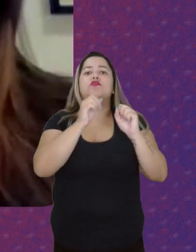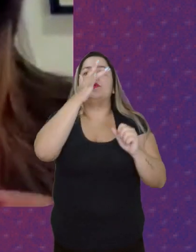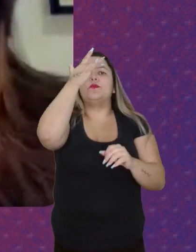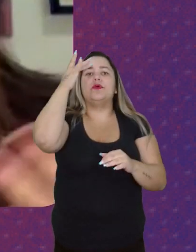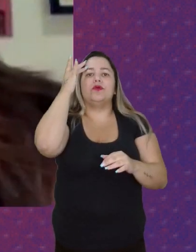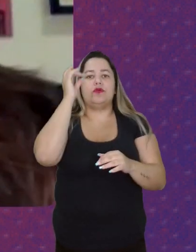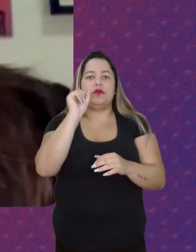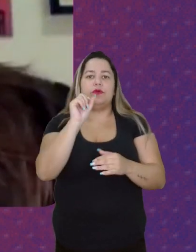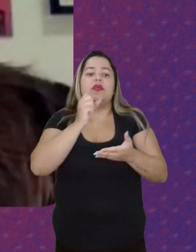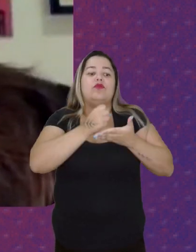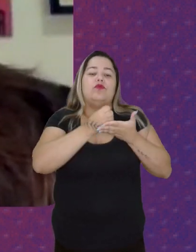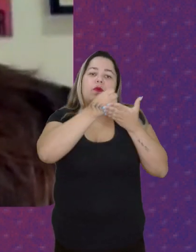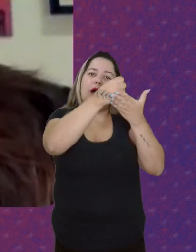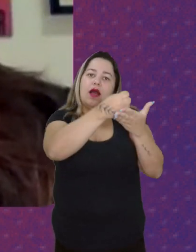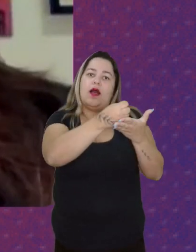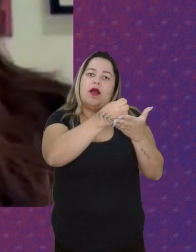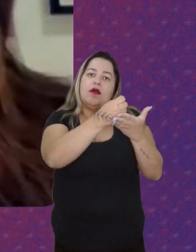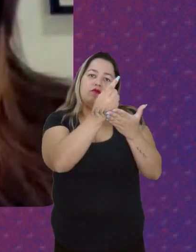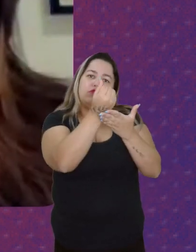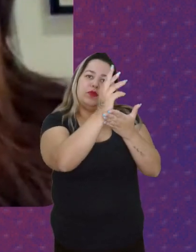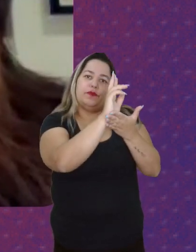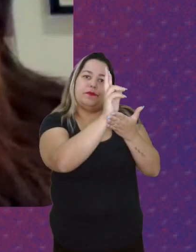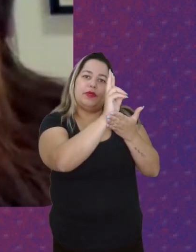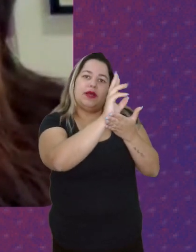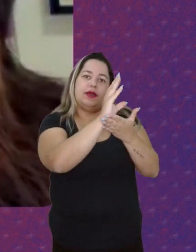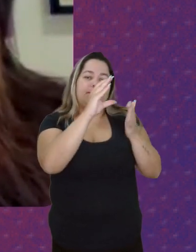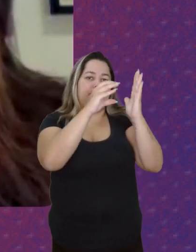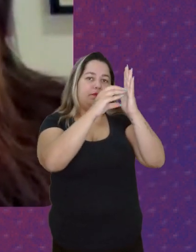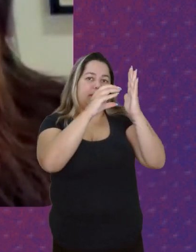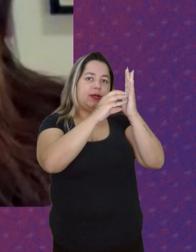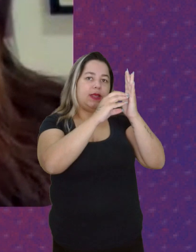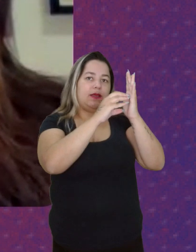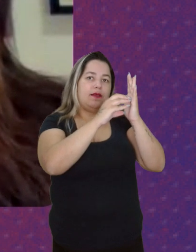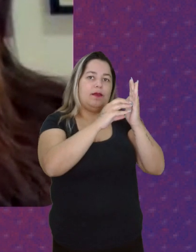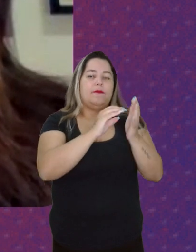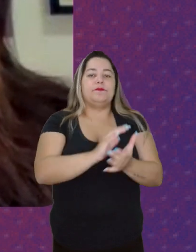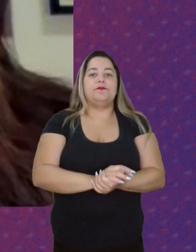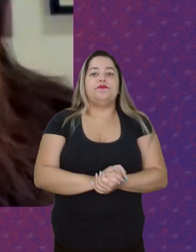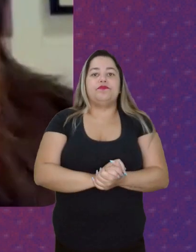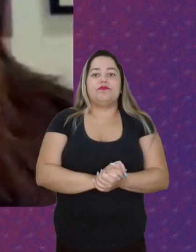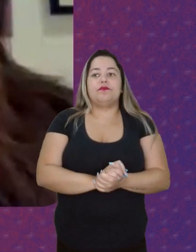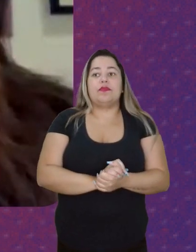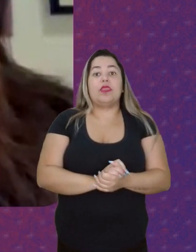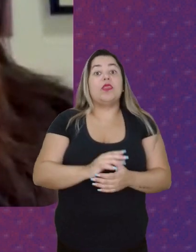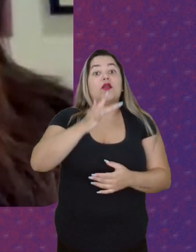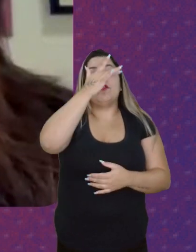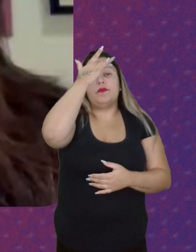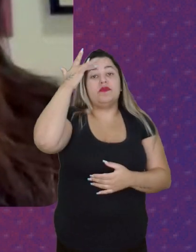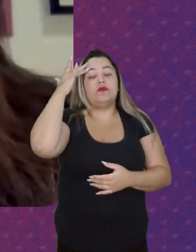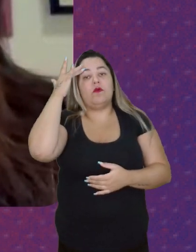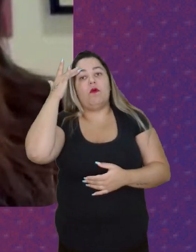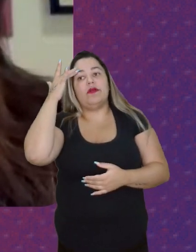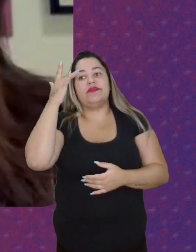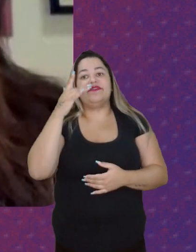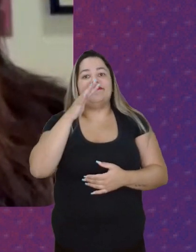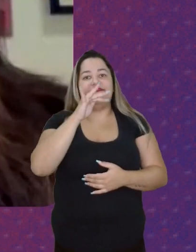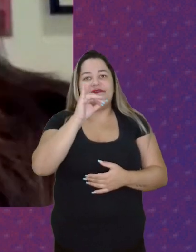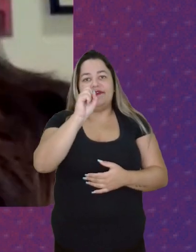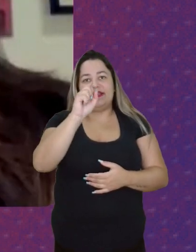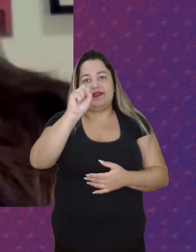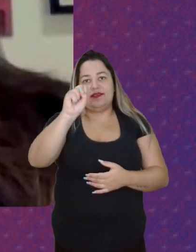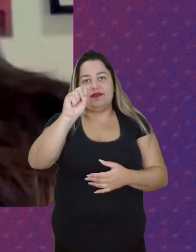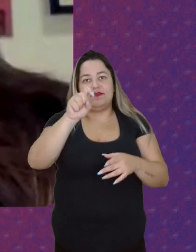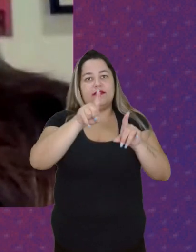vai arrecadar recursos para a sua campanha? Você pode arrecadar de pessoas físicas, então somente pessoas físicas